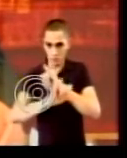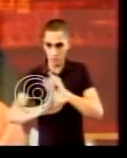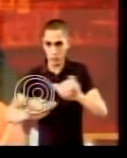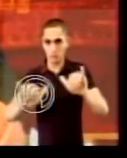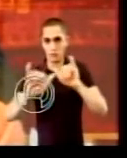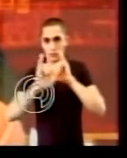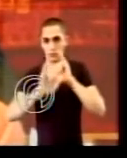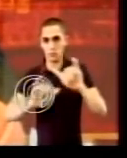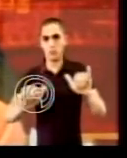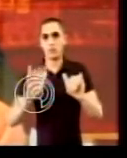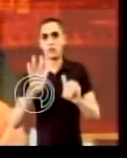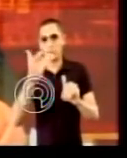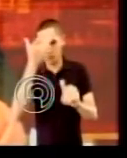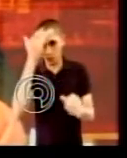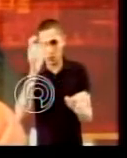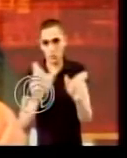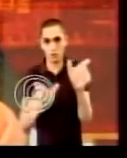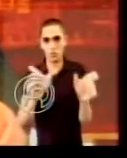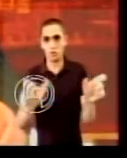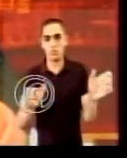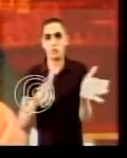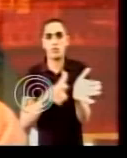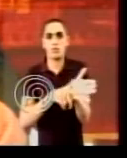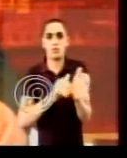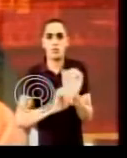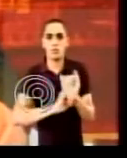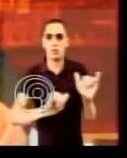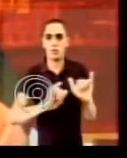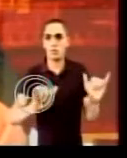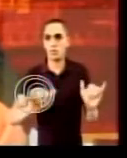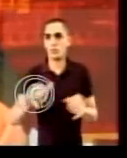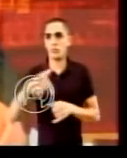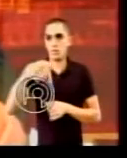foram notificados